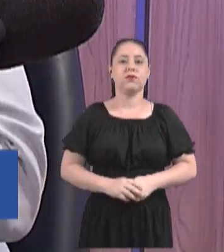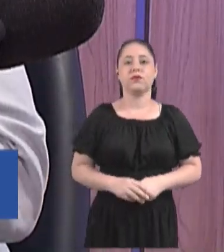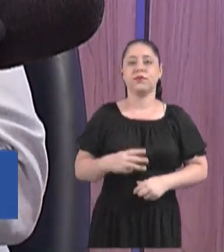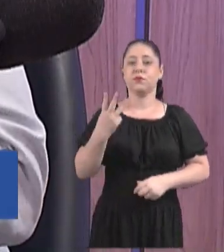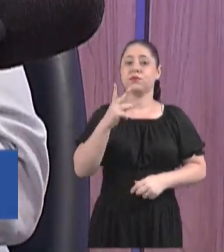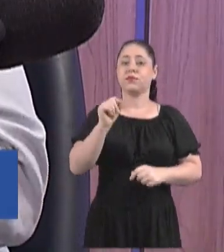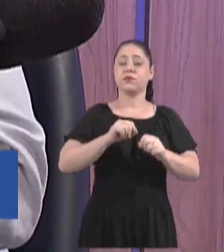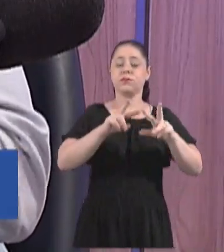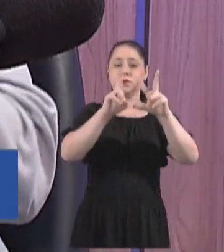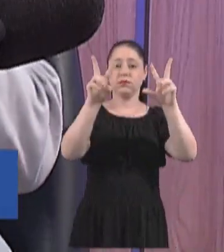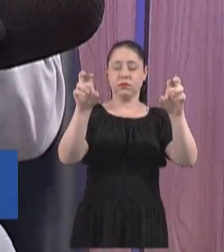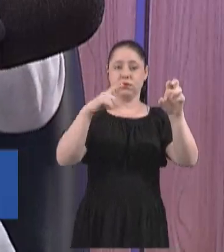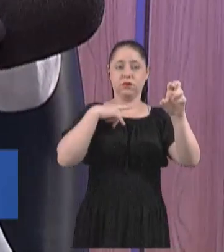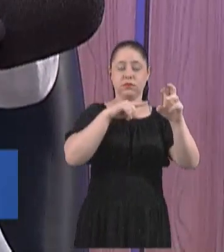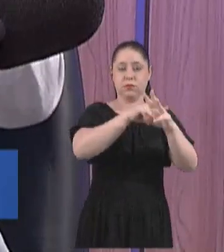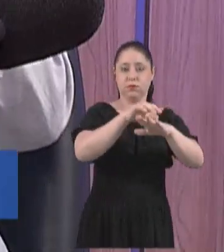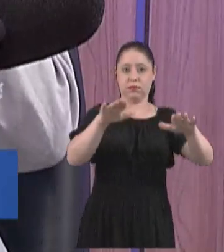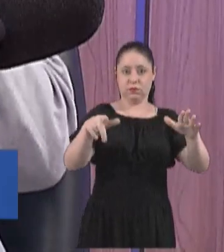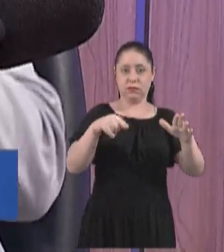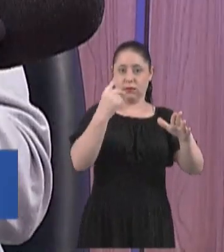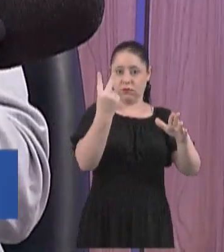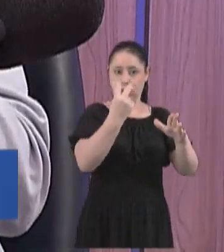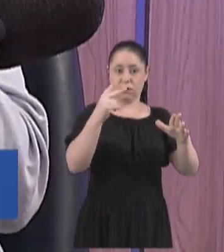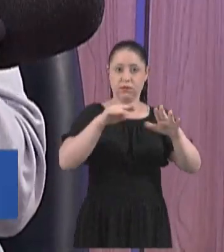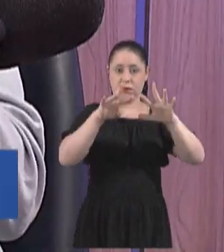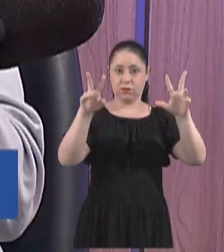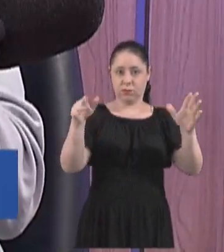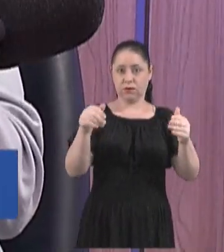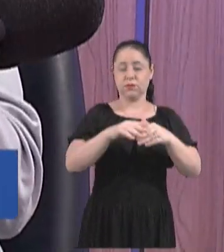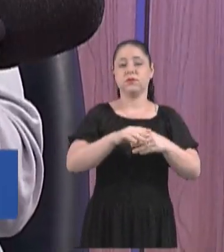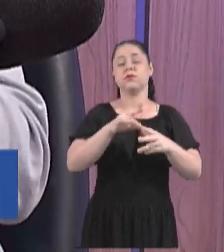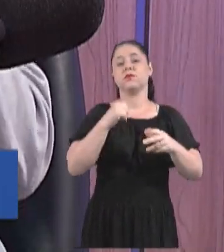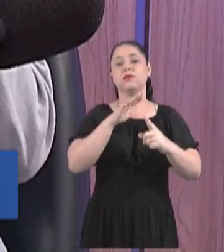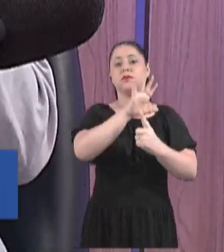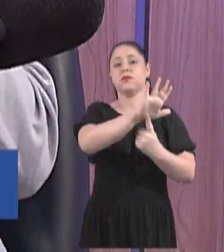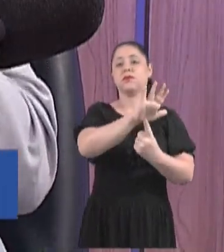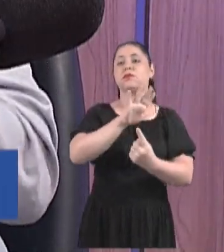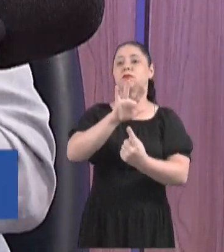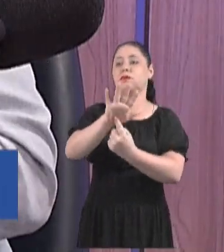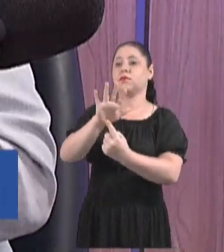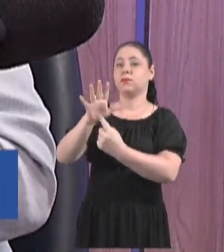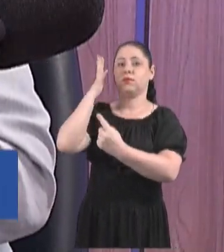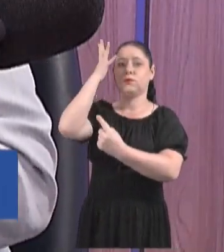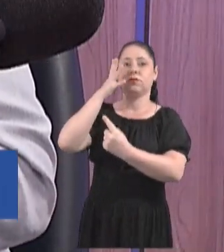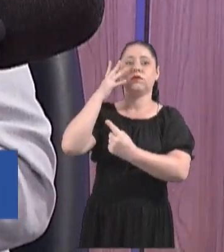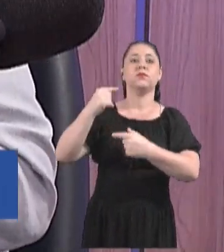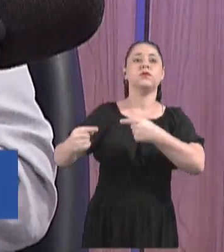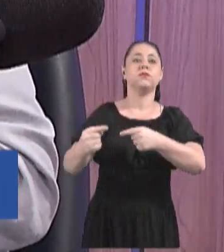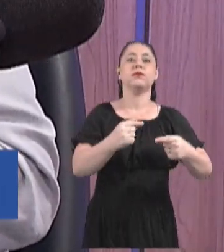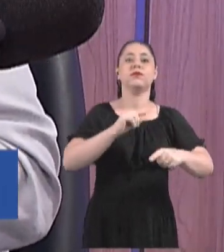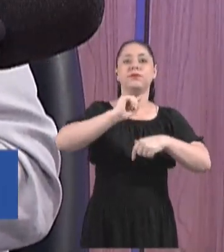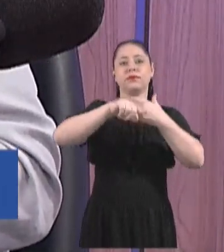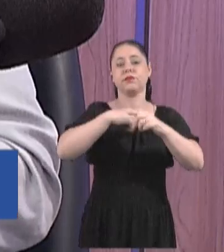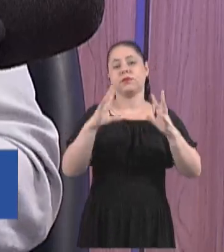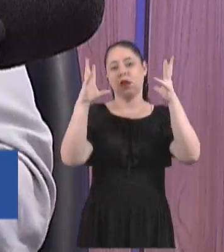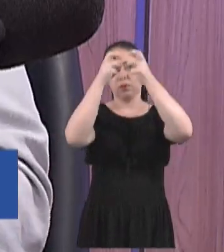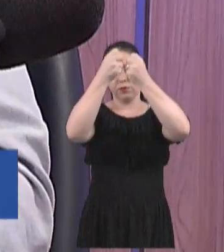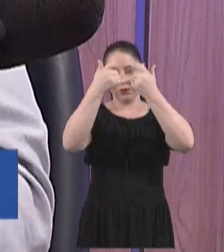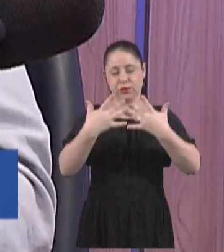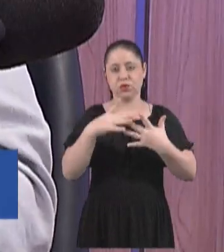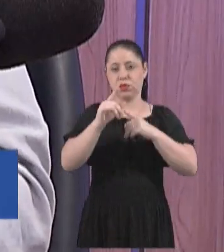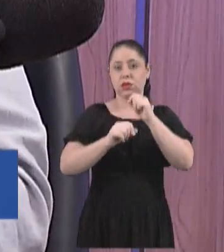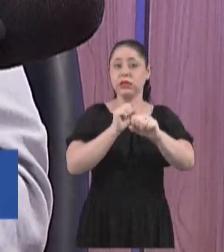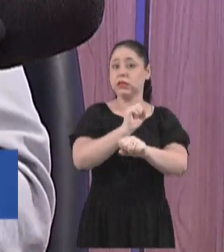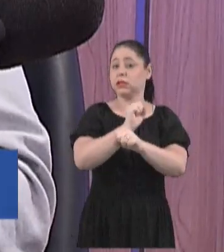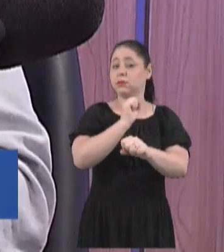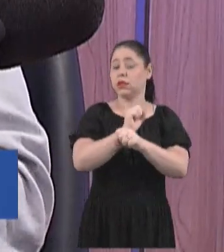Na segunda mesa, 2 temas. São apresentados inicialmente os temas de cada mesa. Depois ao final da apresentação dos temas, os debates, as conclusões. E o